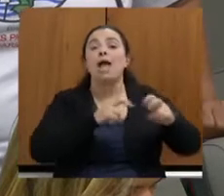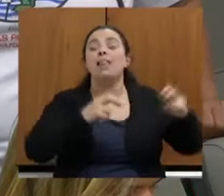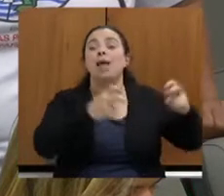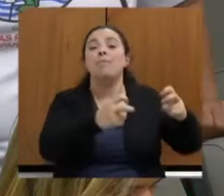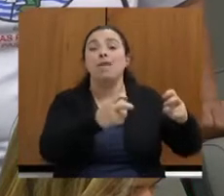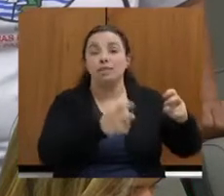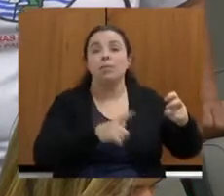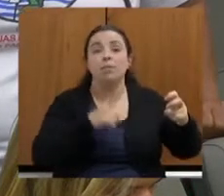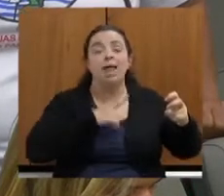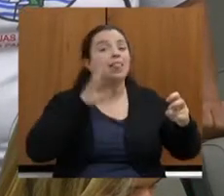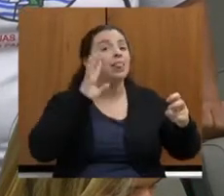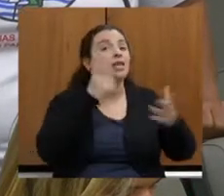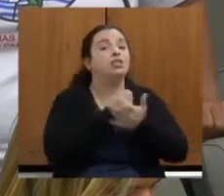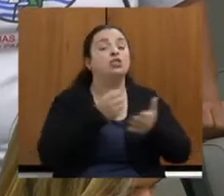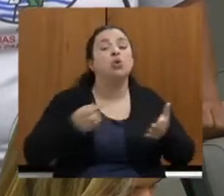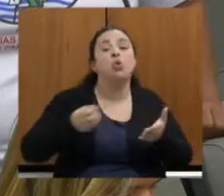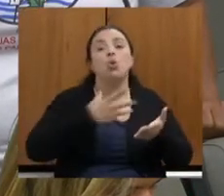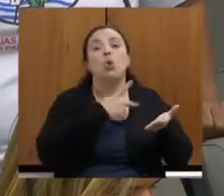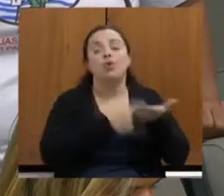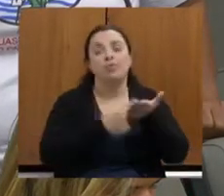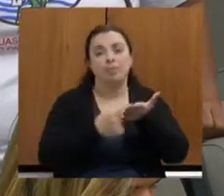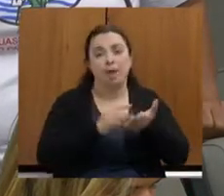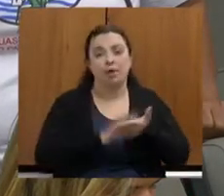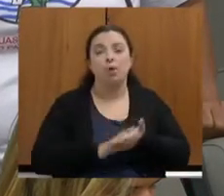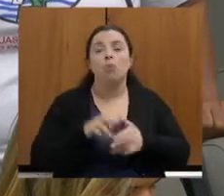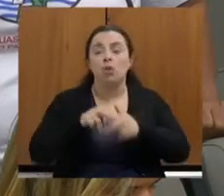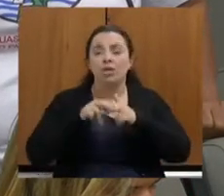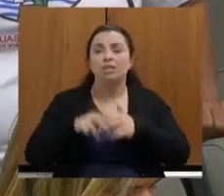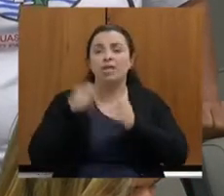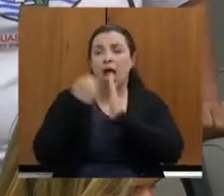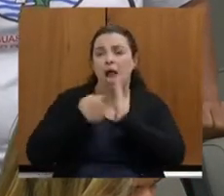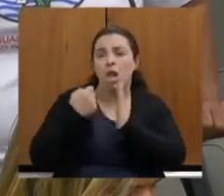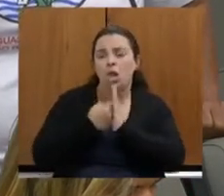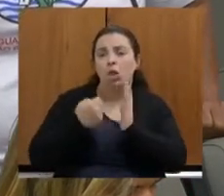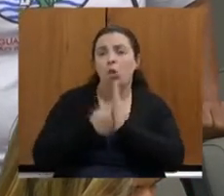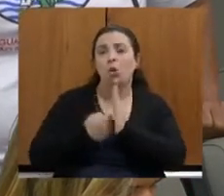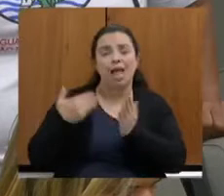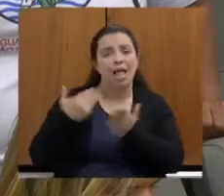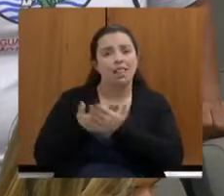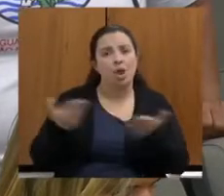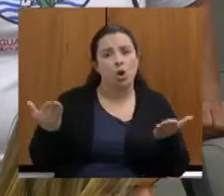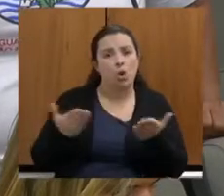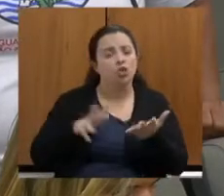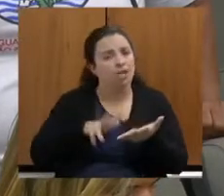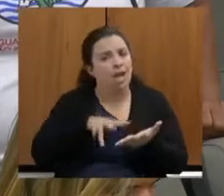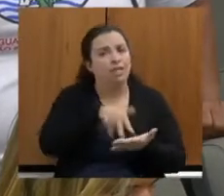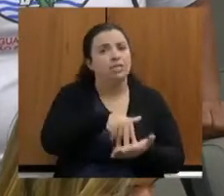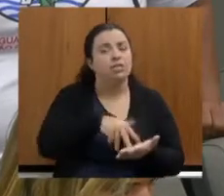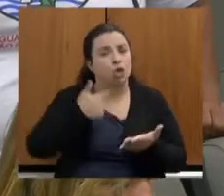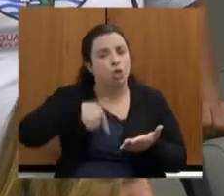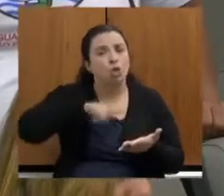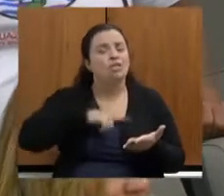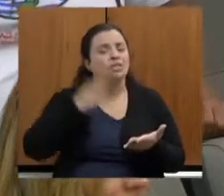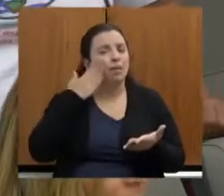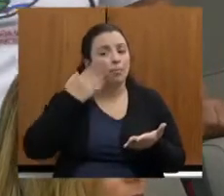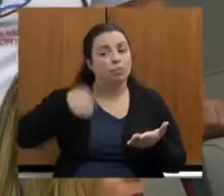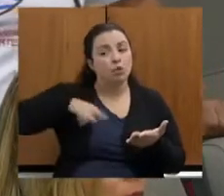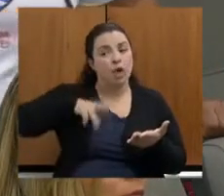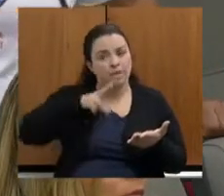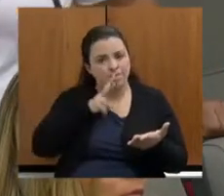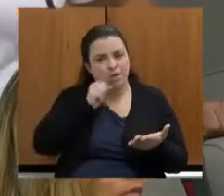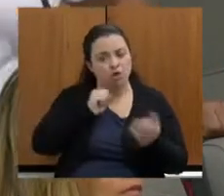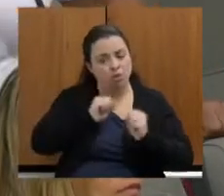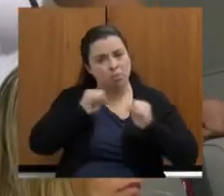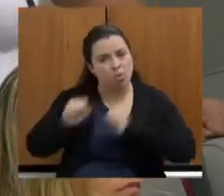pelas conquistas que tivemos pela resistência a gente sabe que tem atingido com potencial para sentar lá